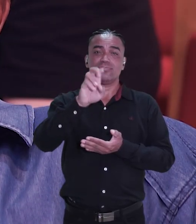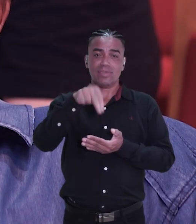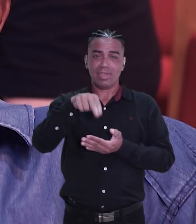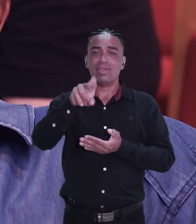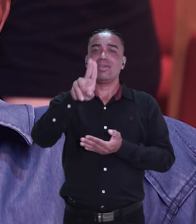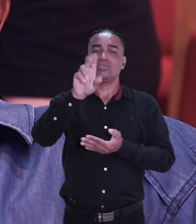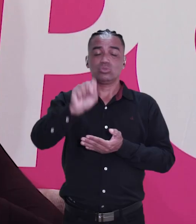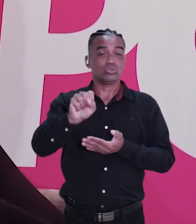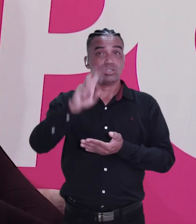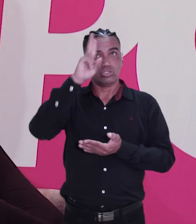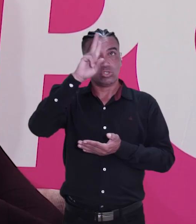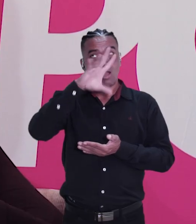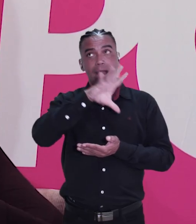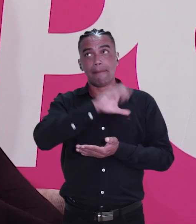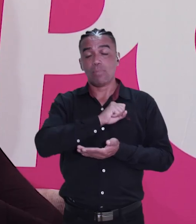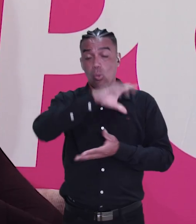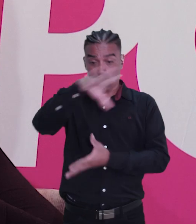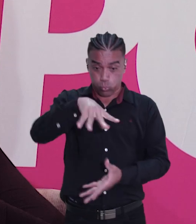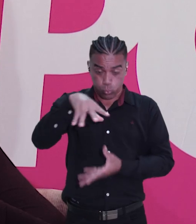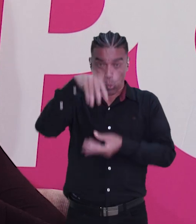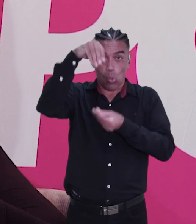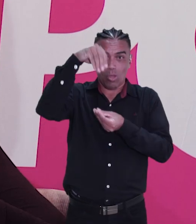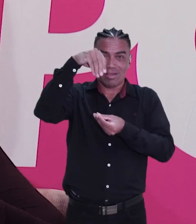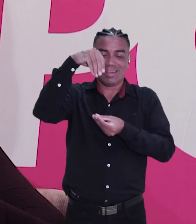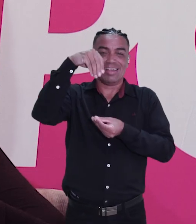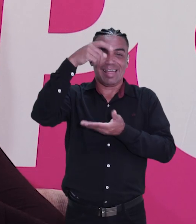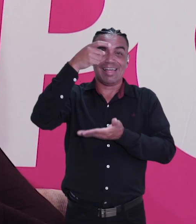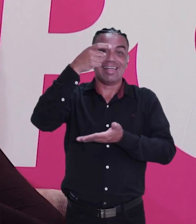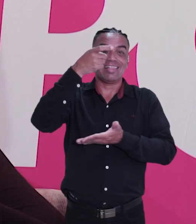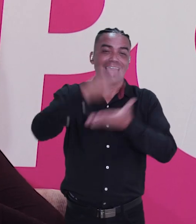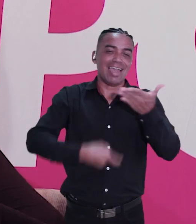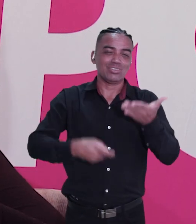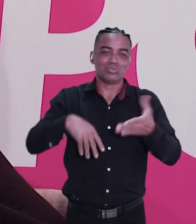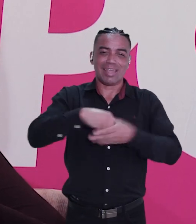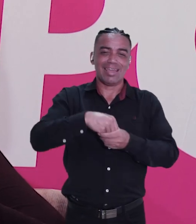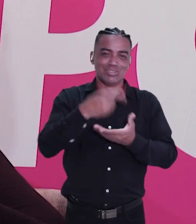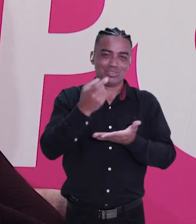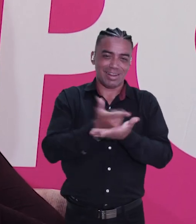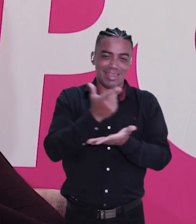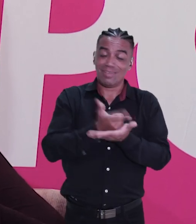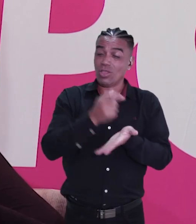Assombrado, com muita assombração dentro, foi um livro assim que eu